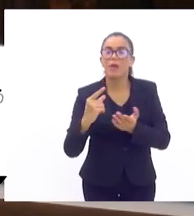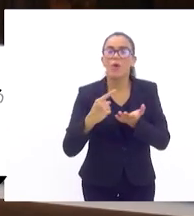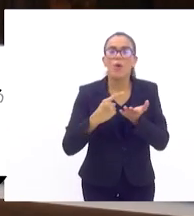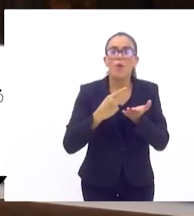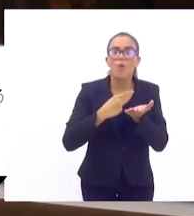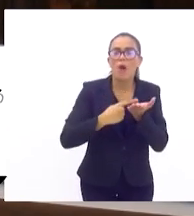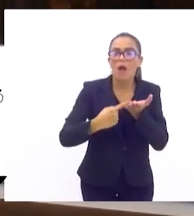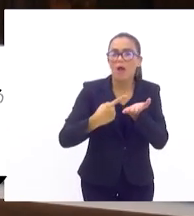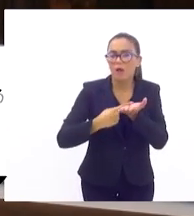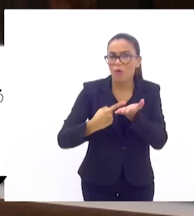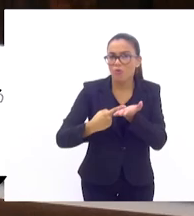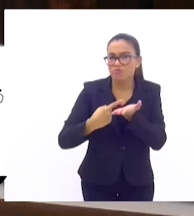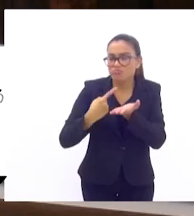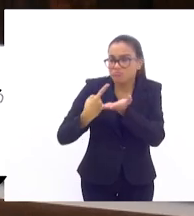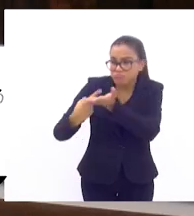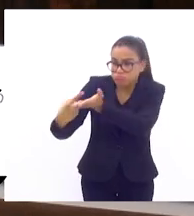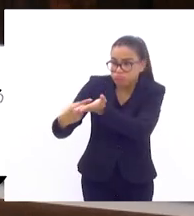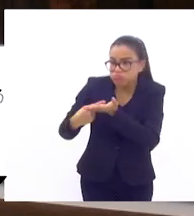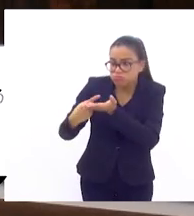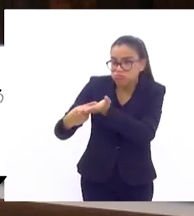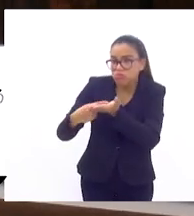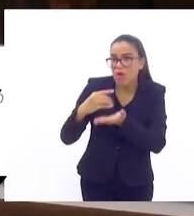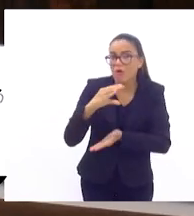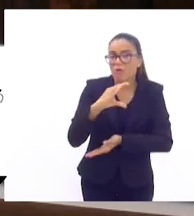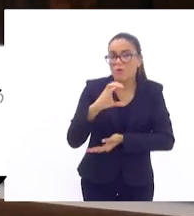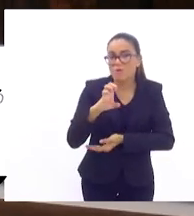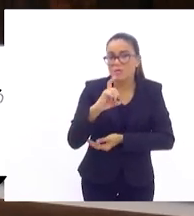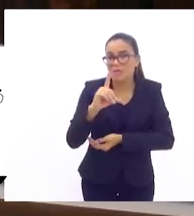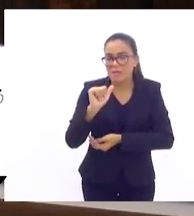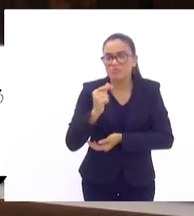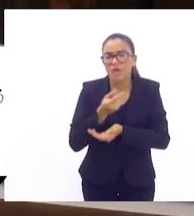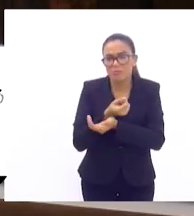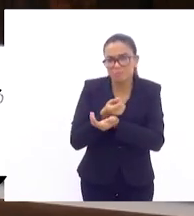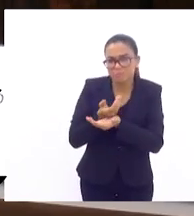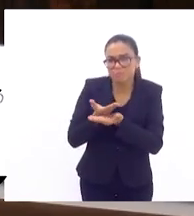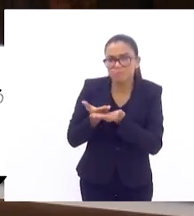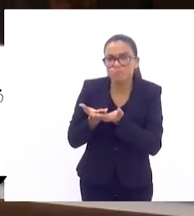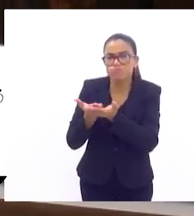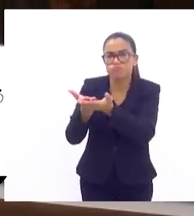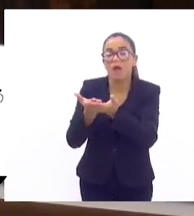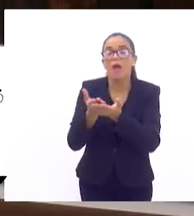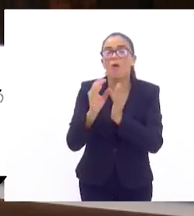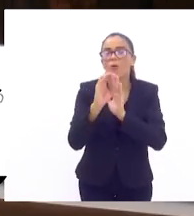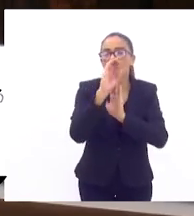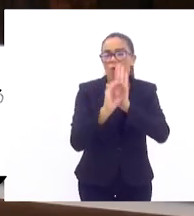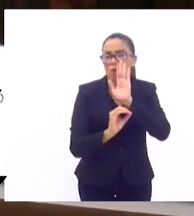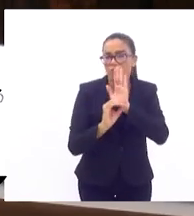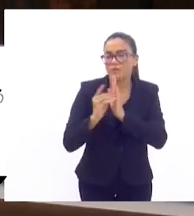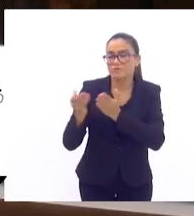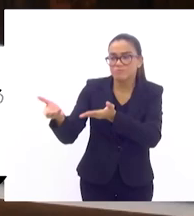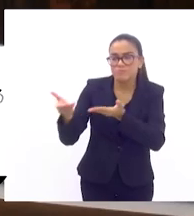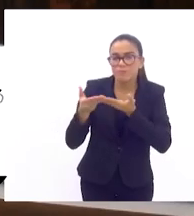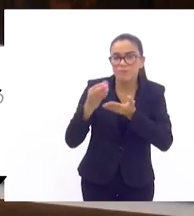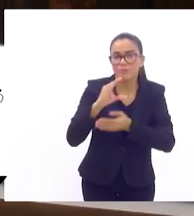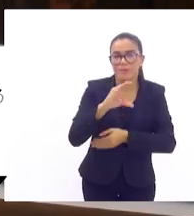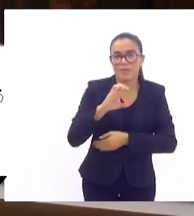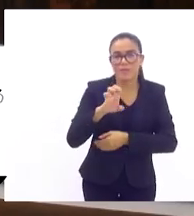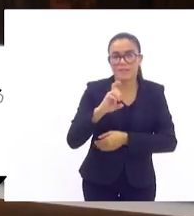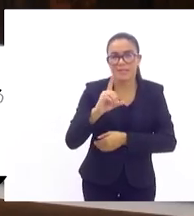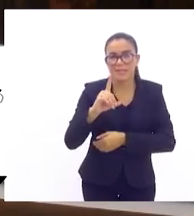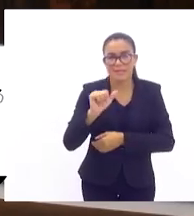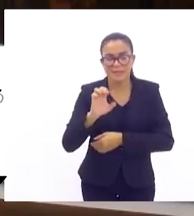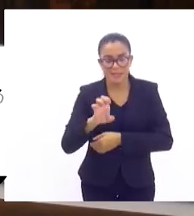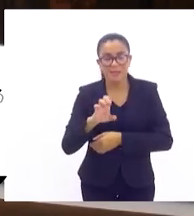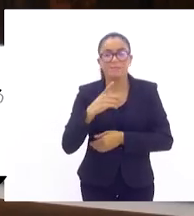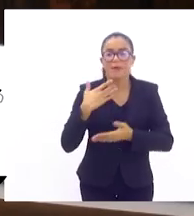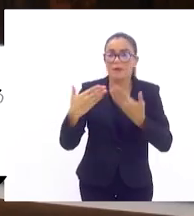a SEDAE. A gente já expediu recentemente um ofício nesse sentido, chamando a SEDAE para conversar, seja em relação a essa ação civil pública